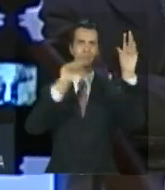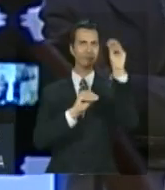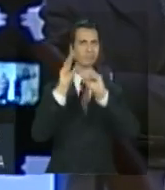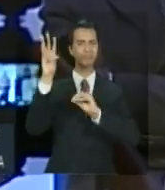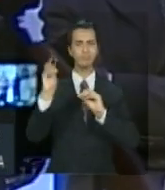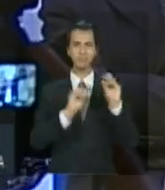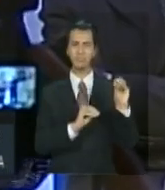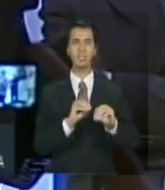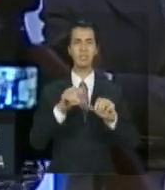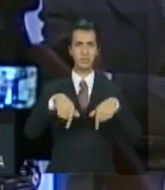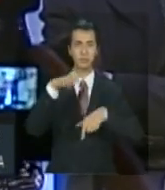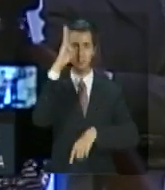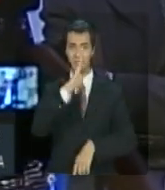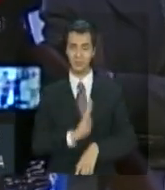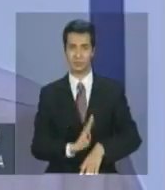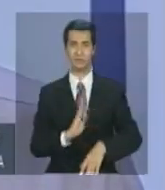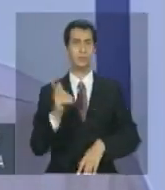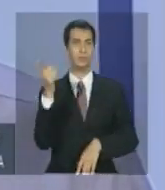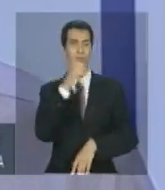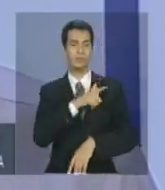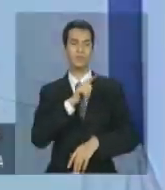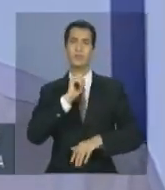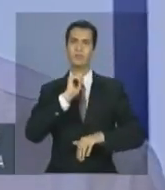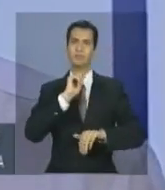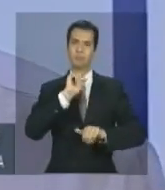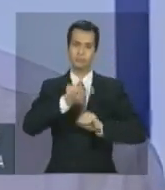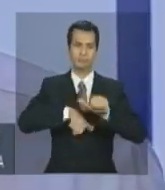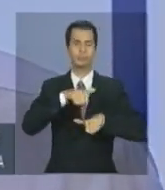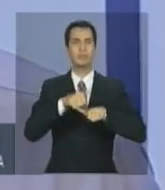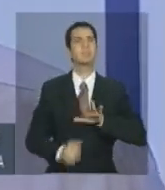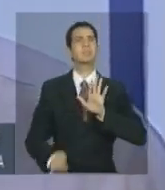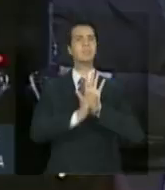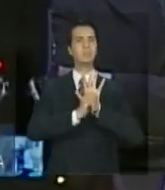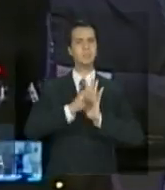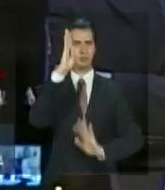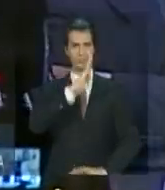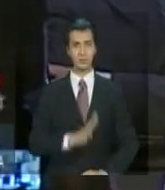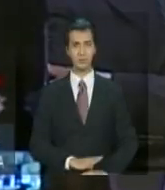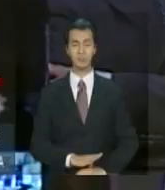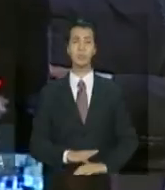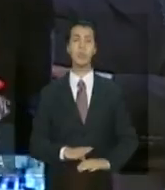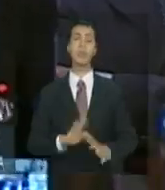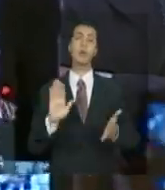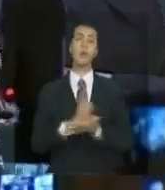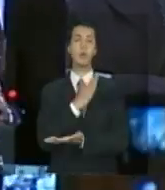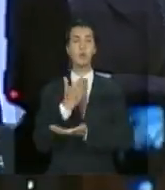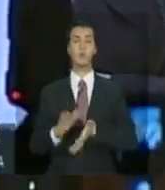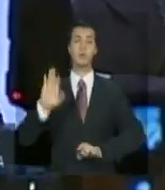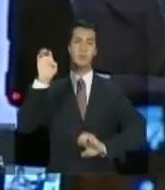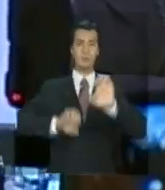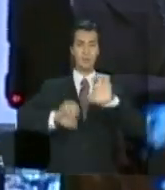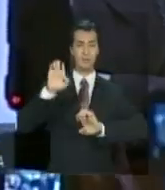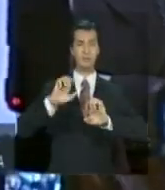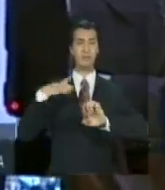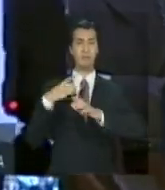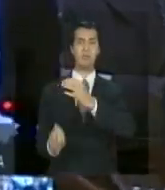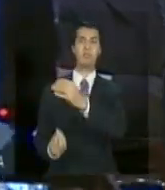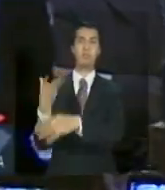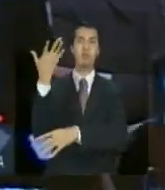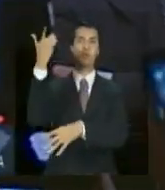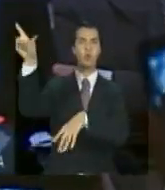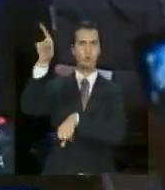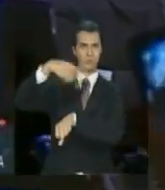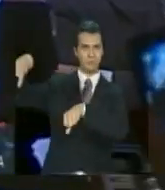pessoas se transformaram em brasileiros, aquelas empresas que têm origem em outros países,